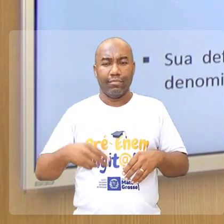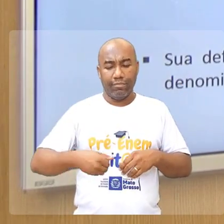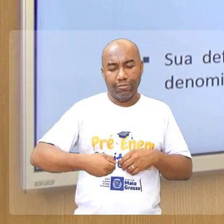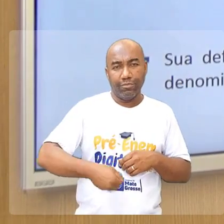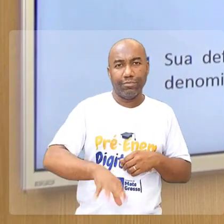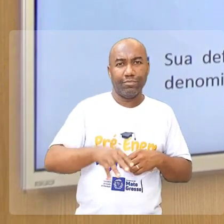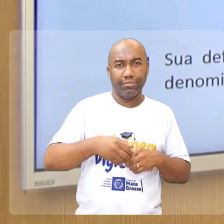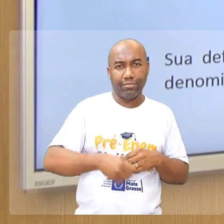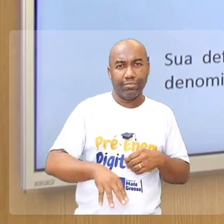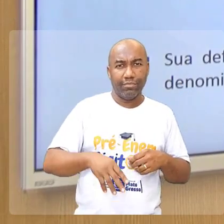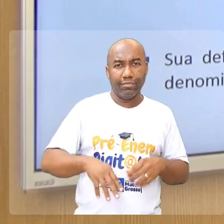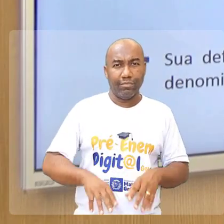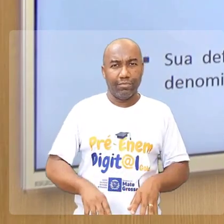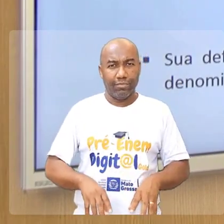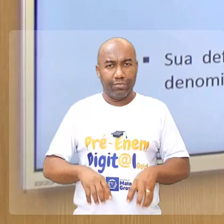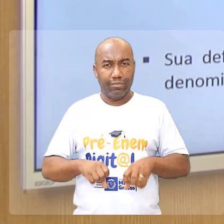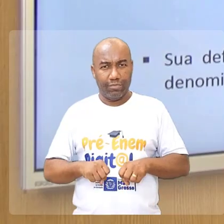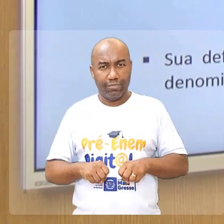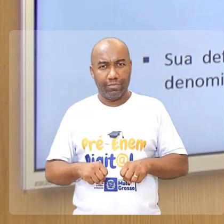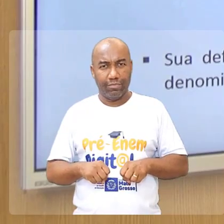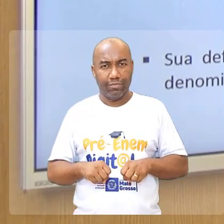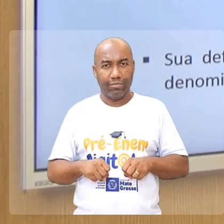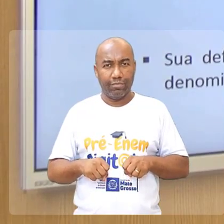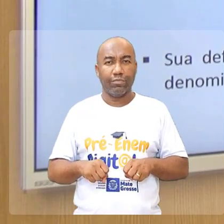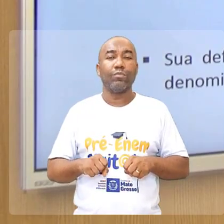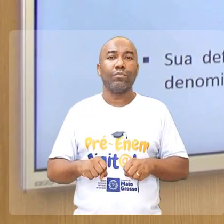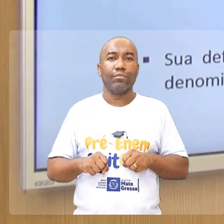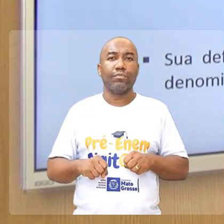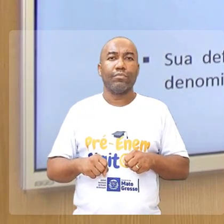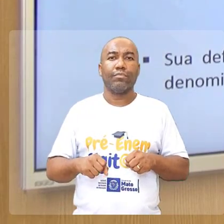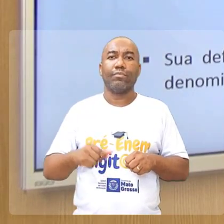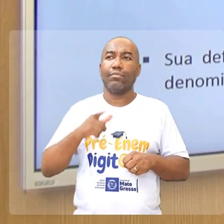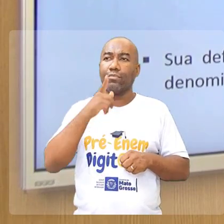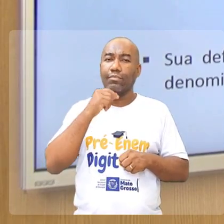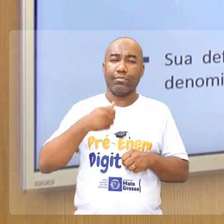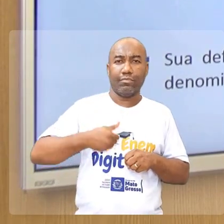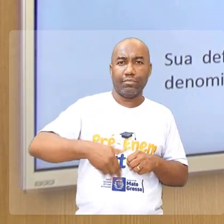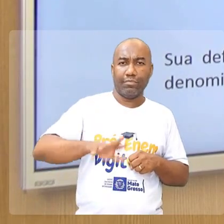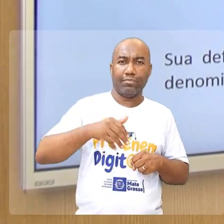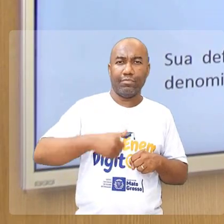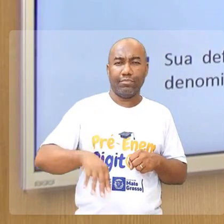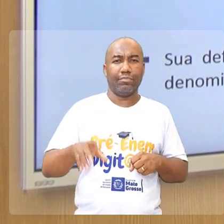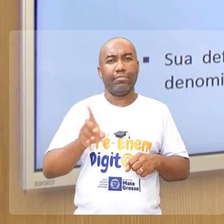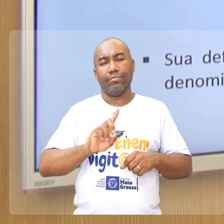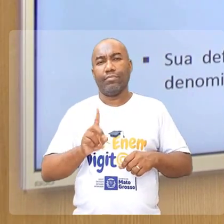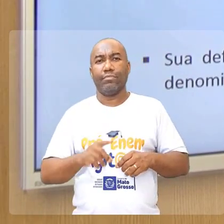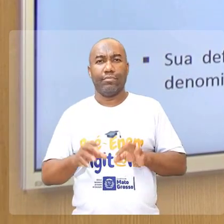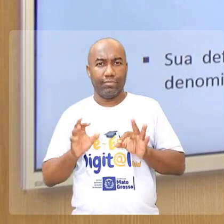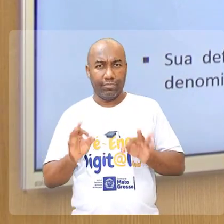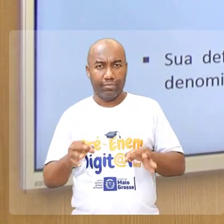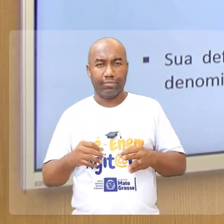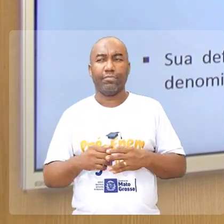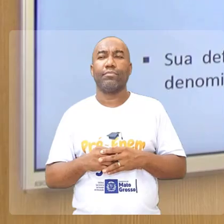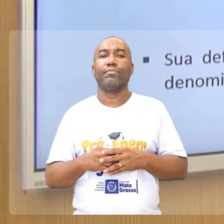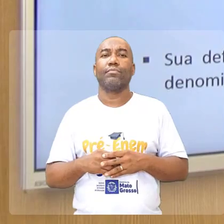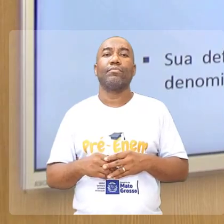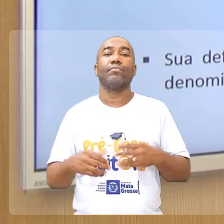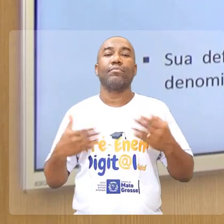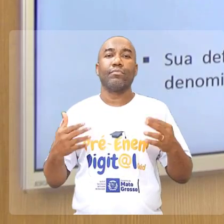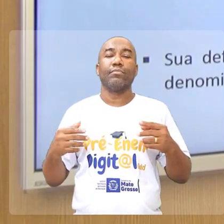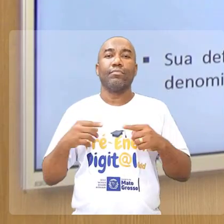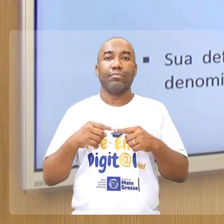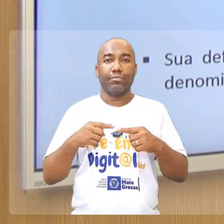xixi compense essa perda de água e você não passe a perder tanta água assim pela urina, tá? Então,